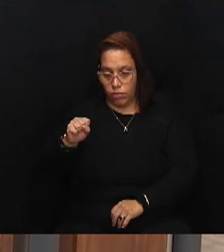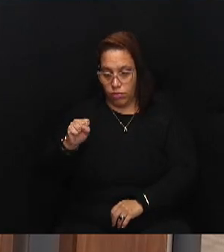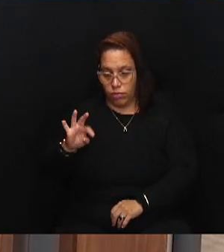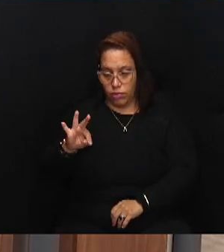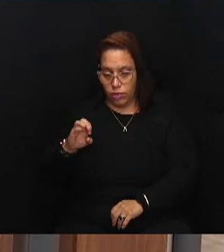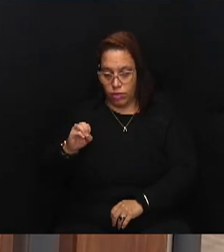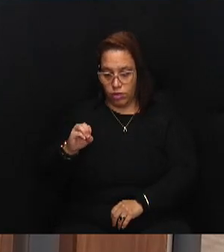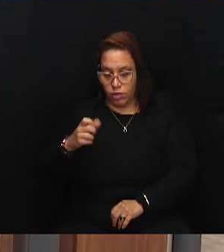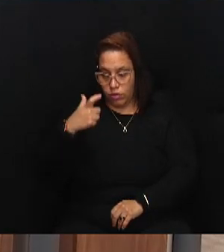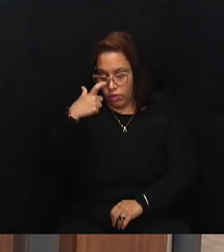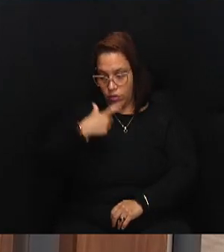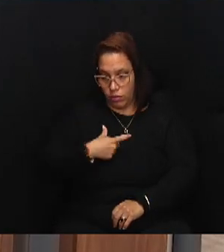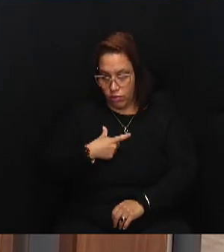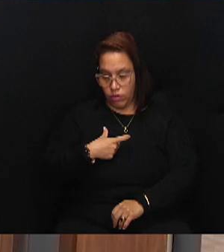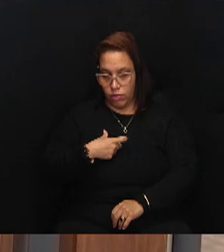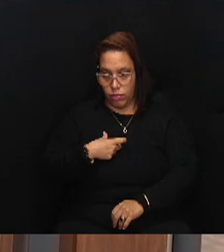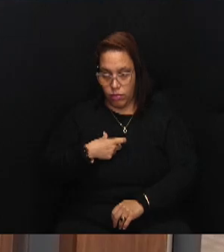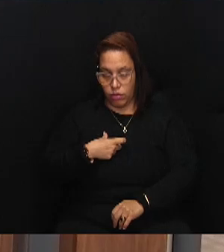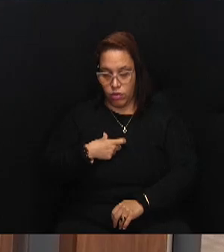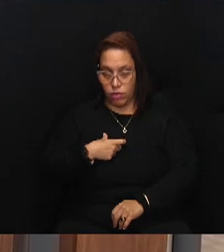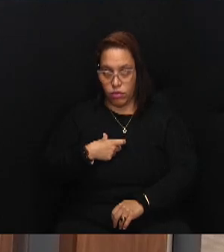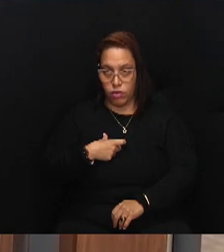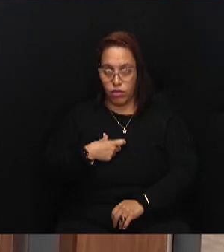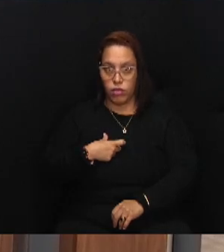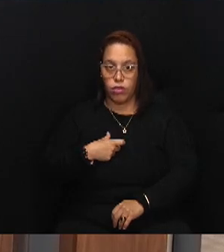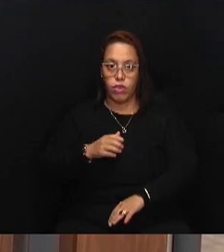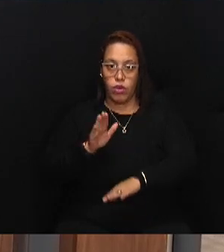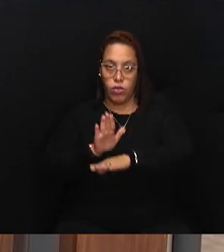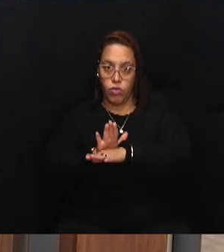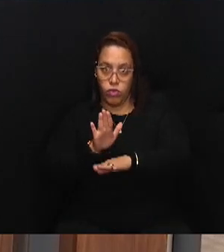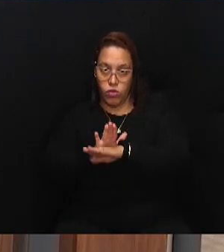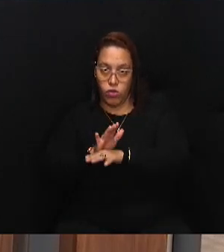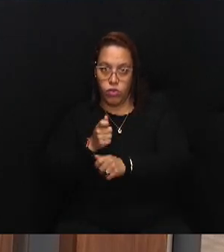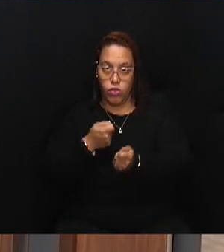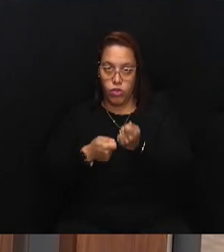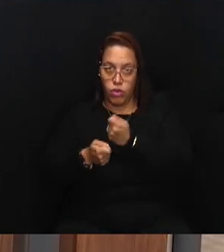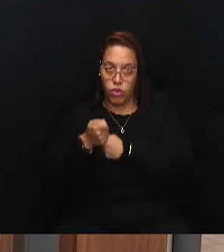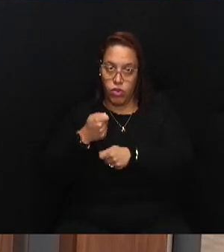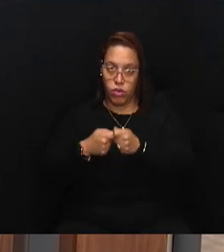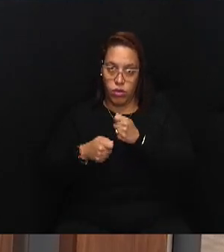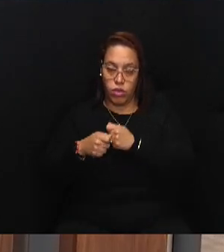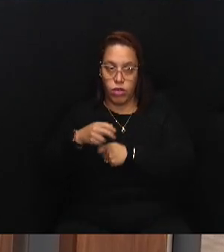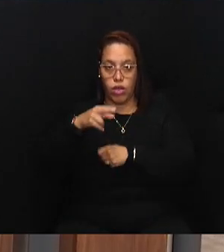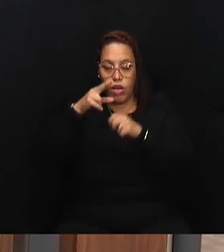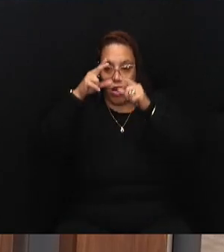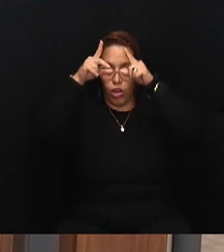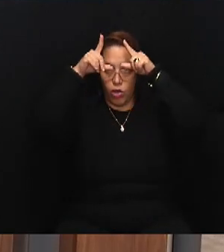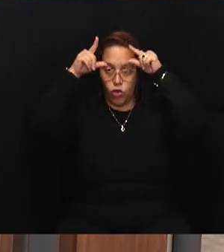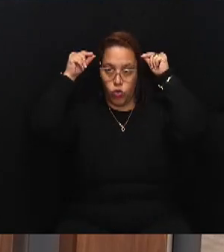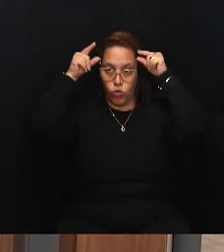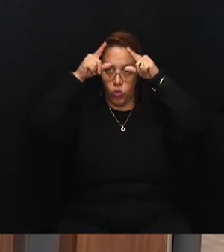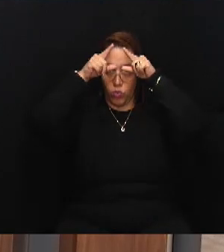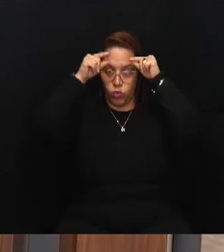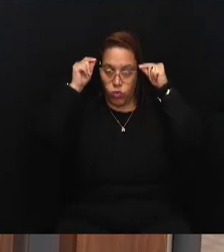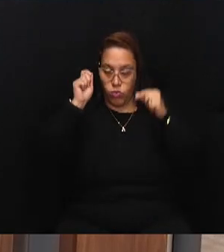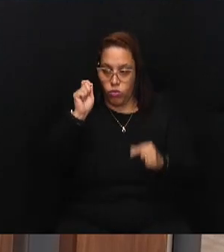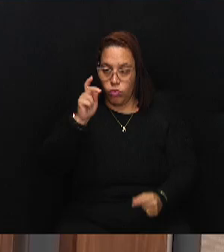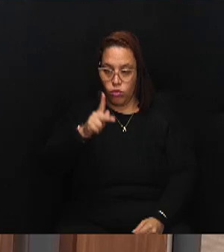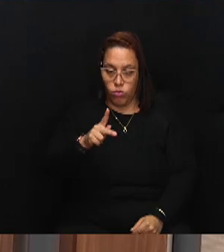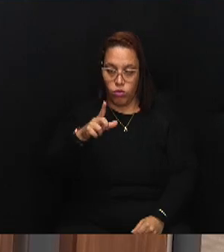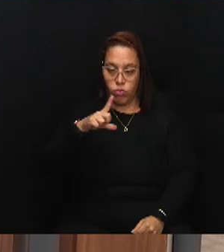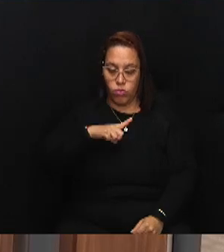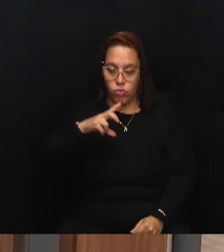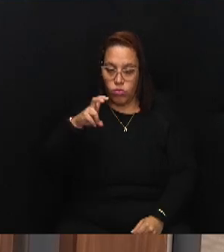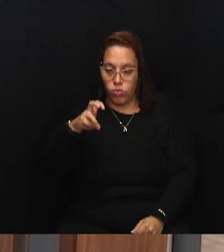e sou auxiliar de enfermagem aposentado pela Unicamp. E tenho 53 anos